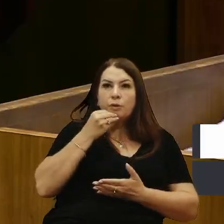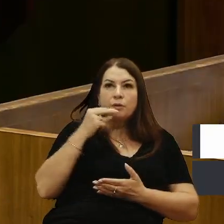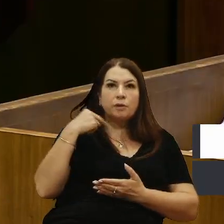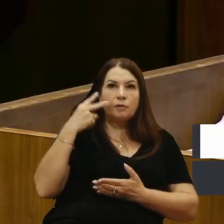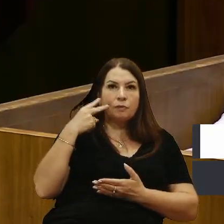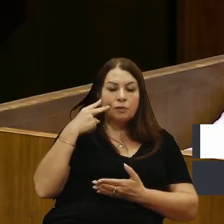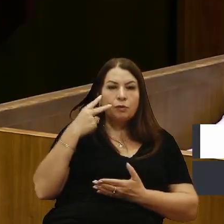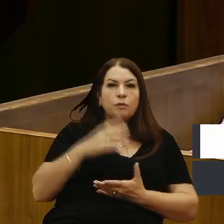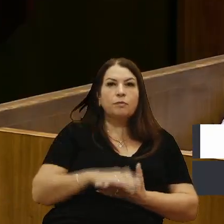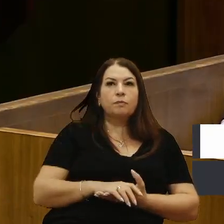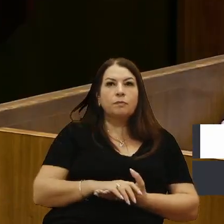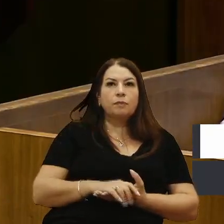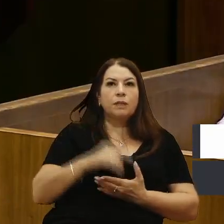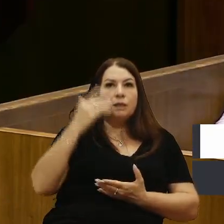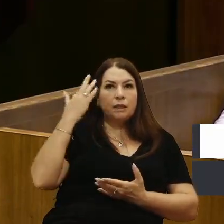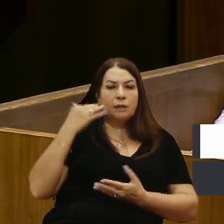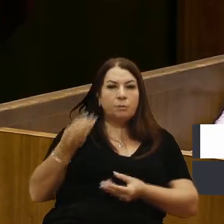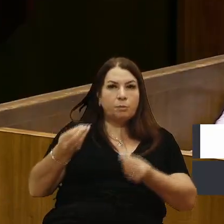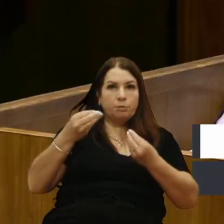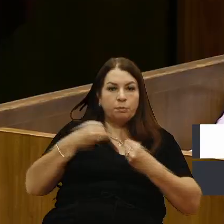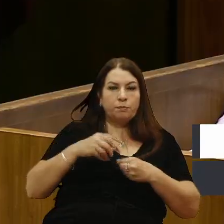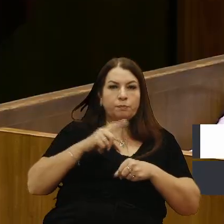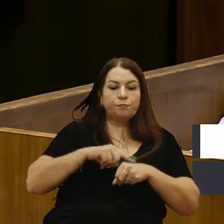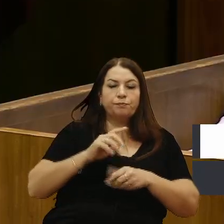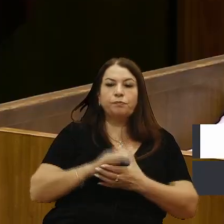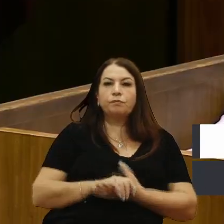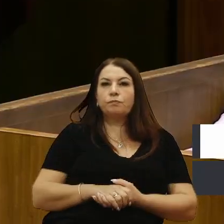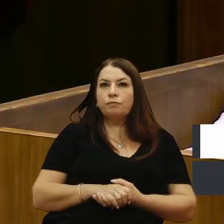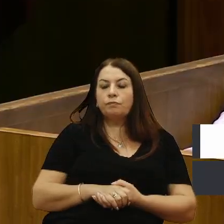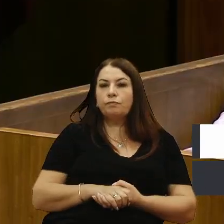vereadora Daiane ter me passado à parte.